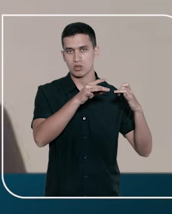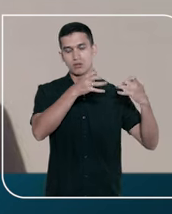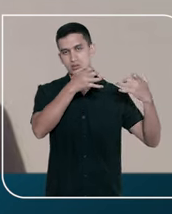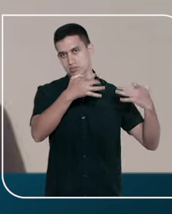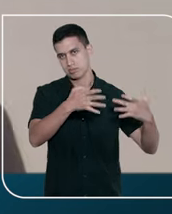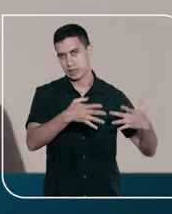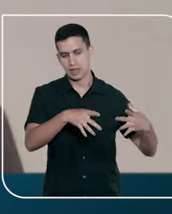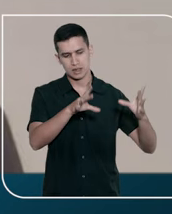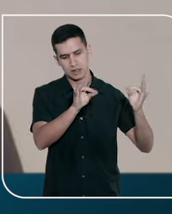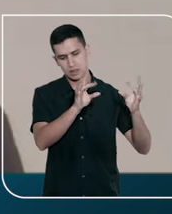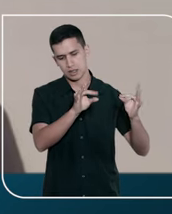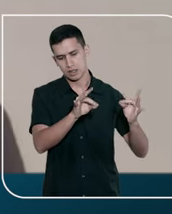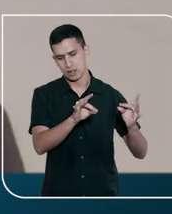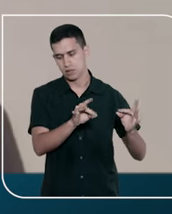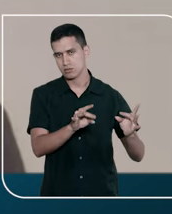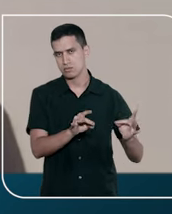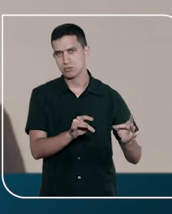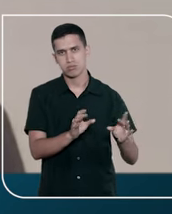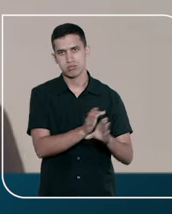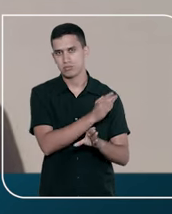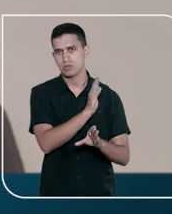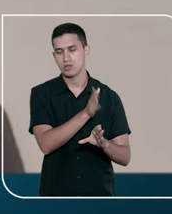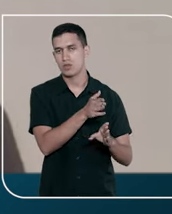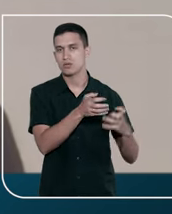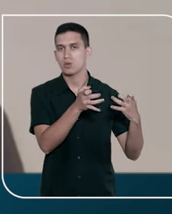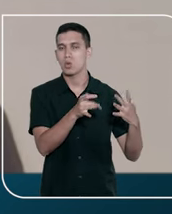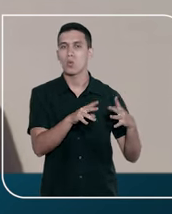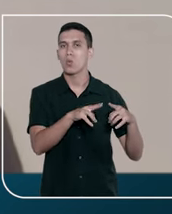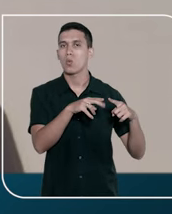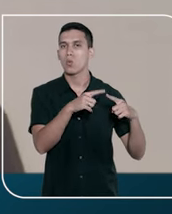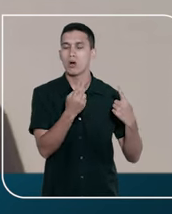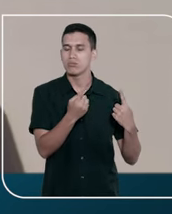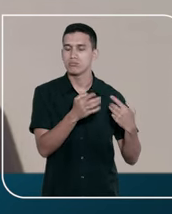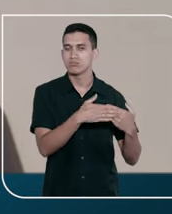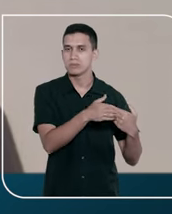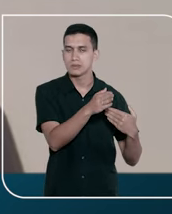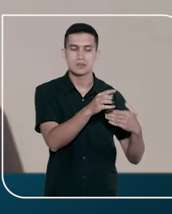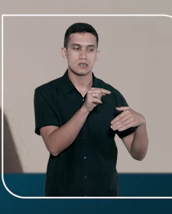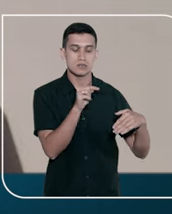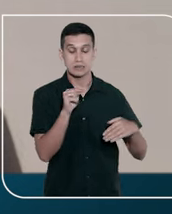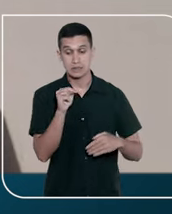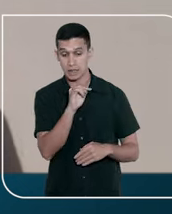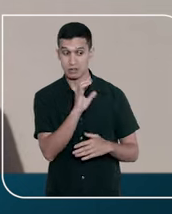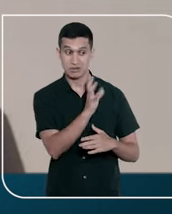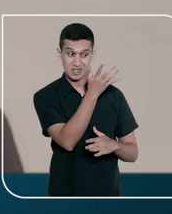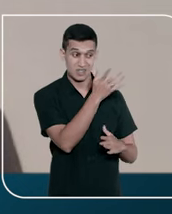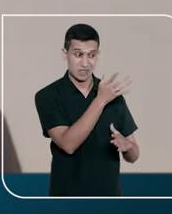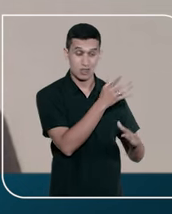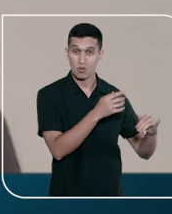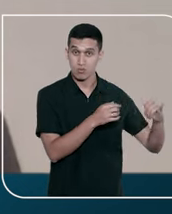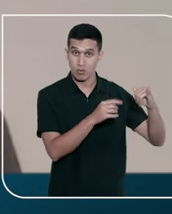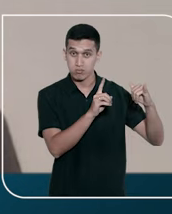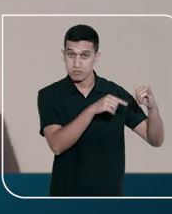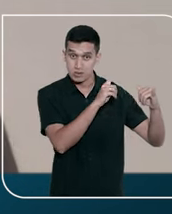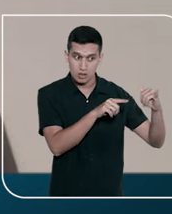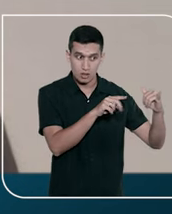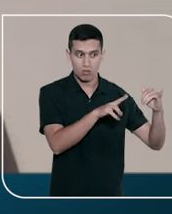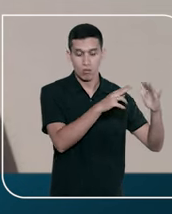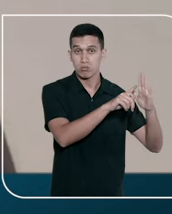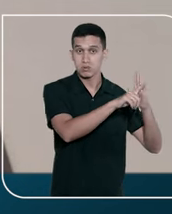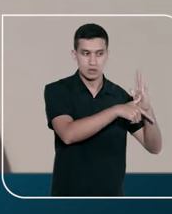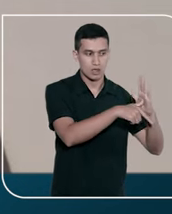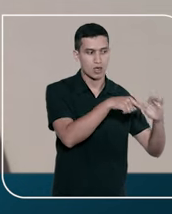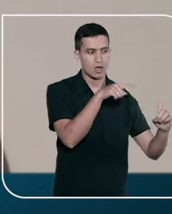bastante completo, determinando quais são as medidas que a companhia aérea deve tomar em caso de atraso,